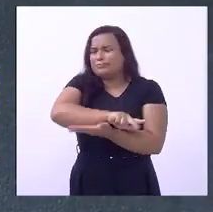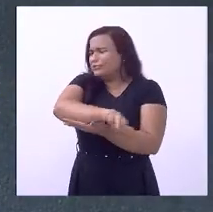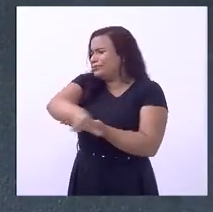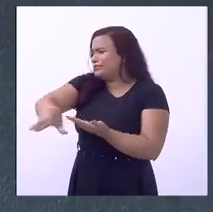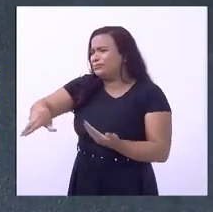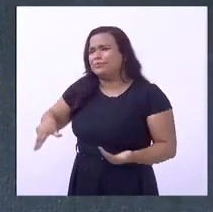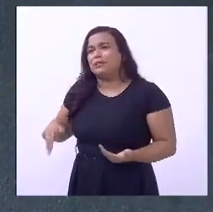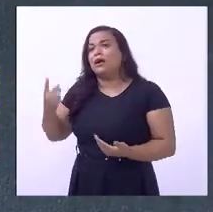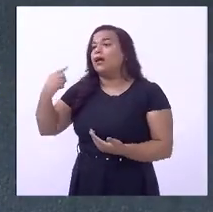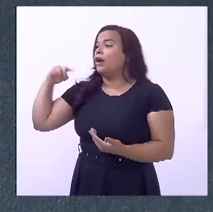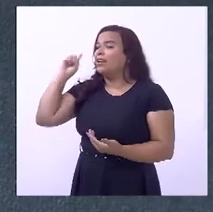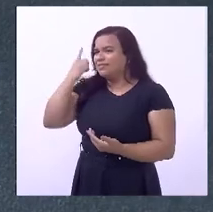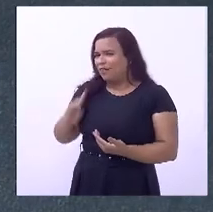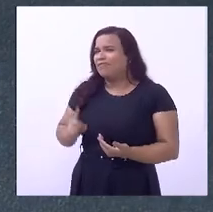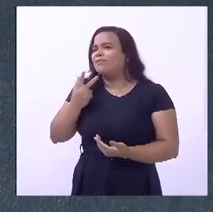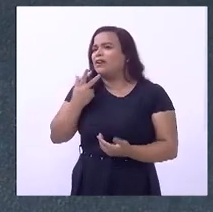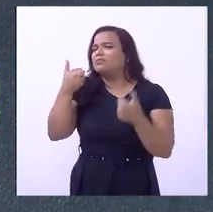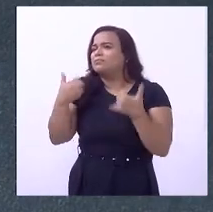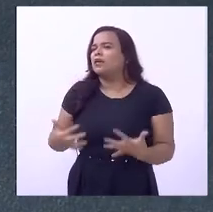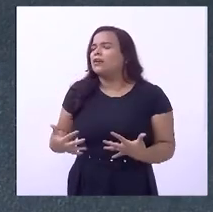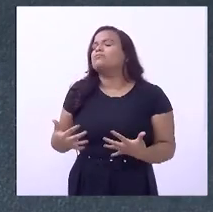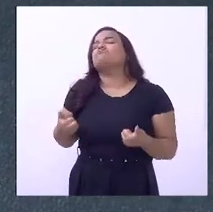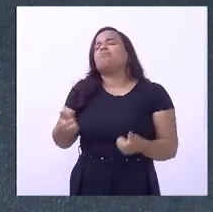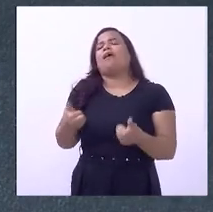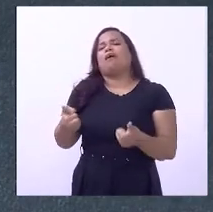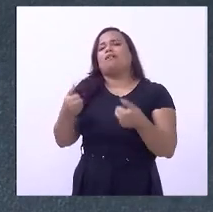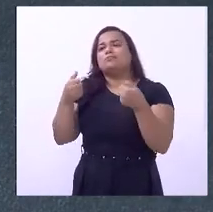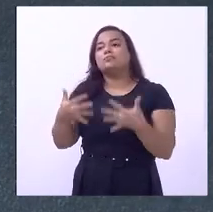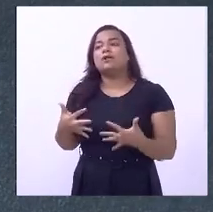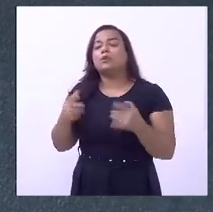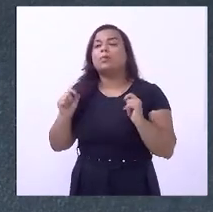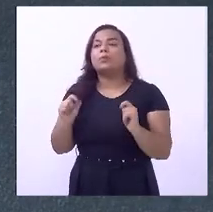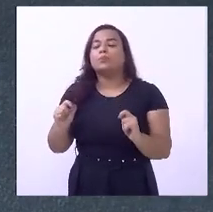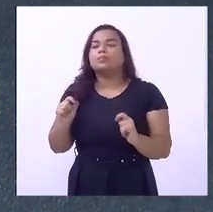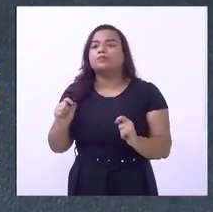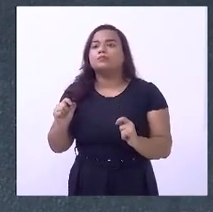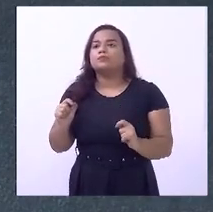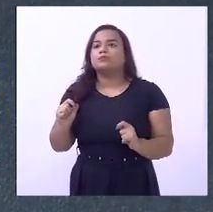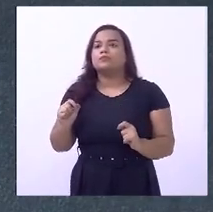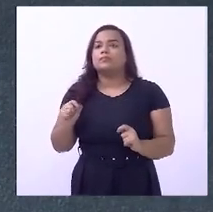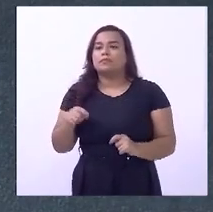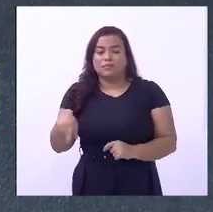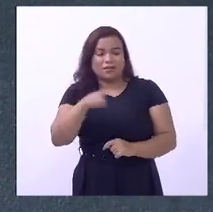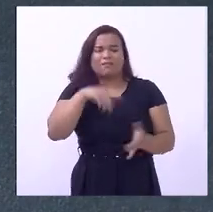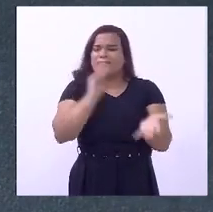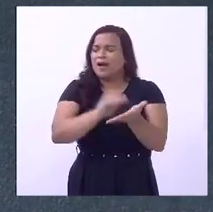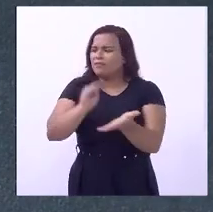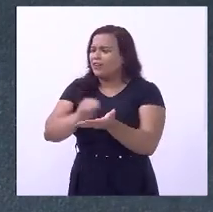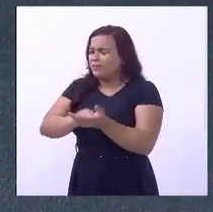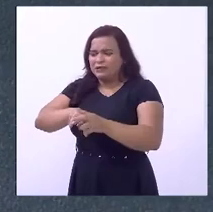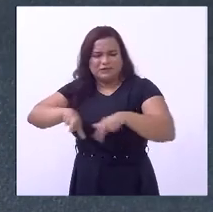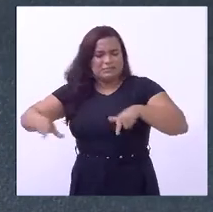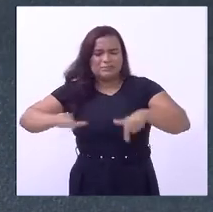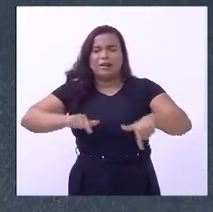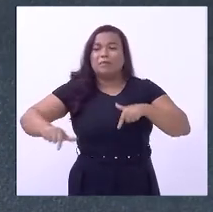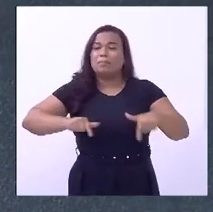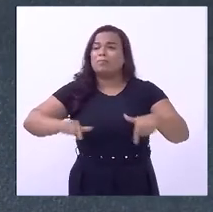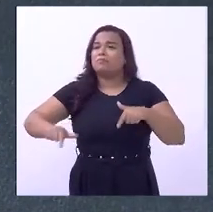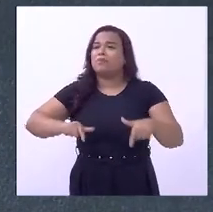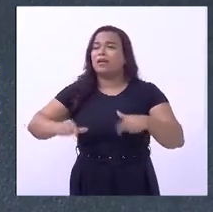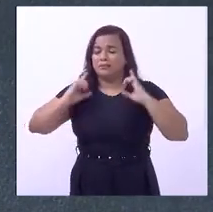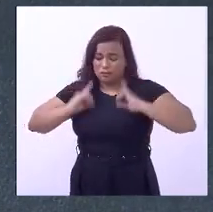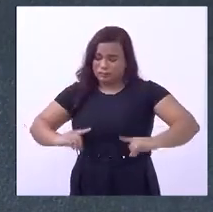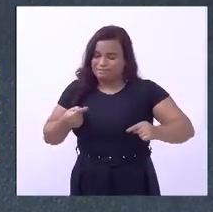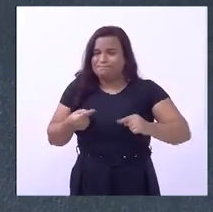Dani, que me antecedeu, falou muito bem. E essas condições precárias e indignas não